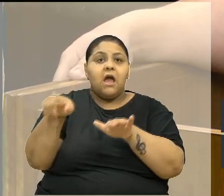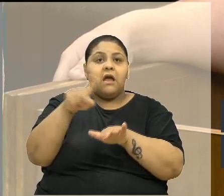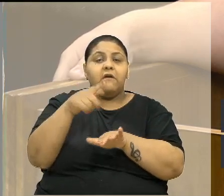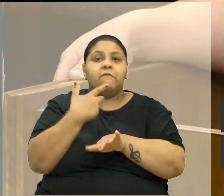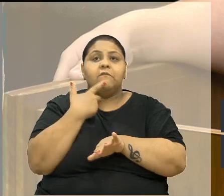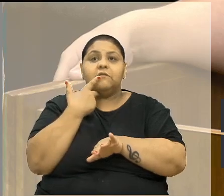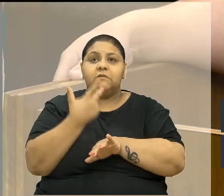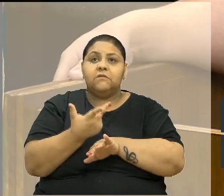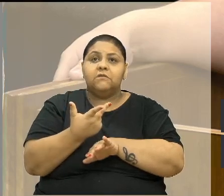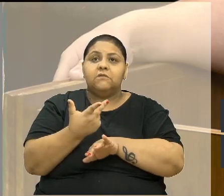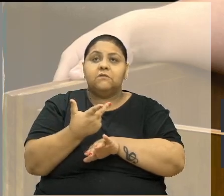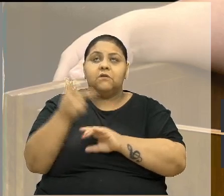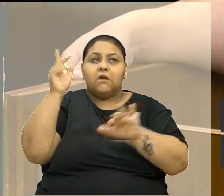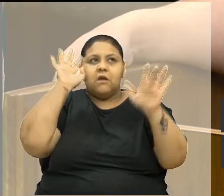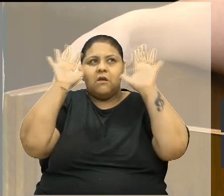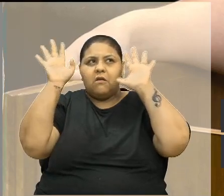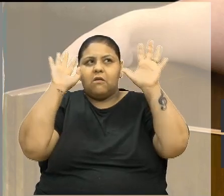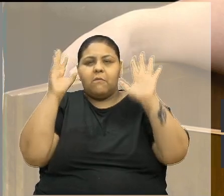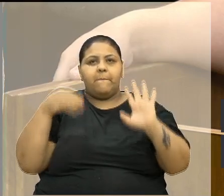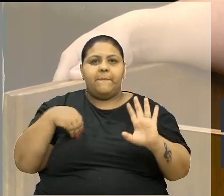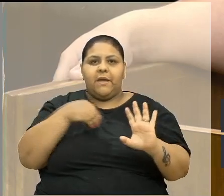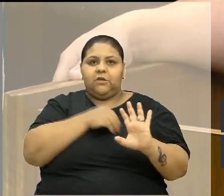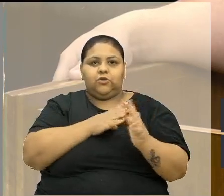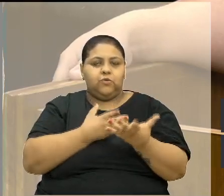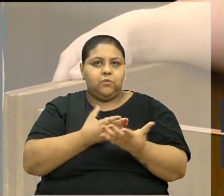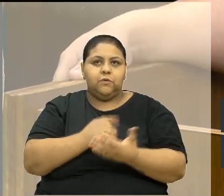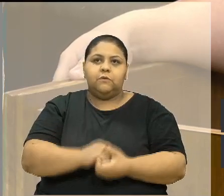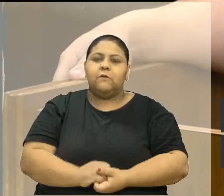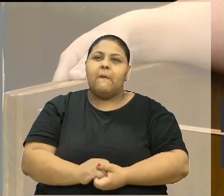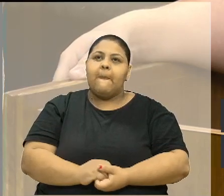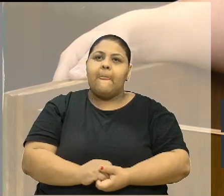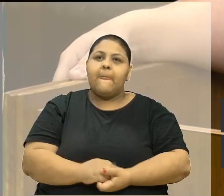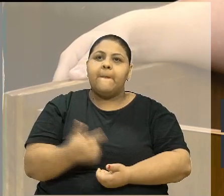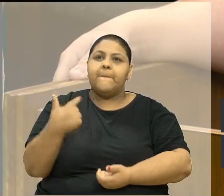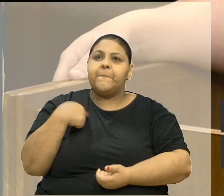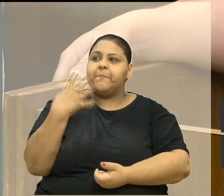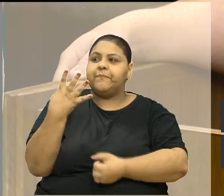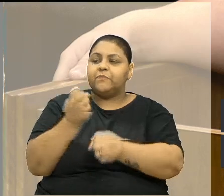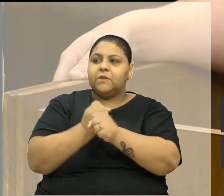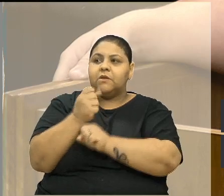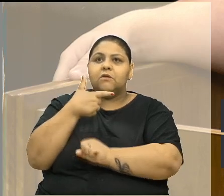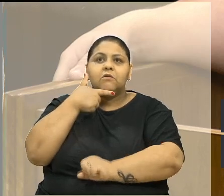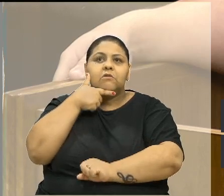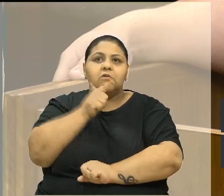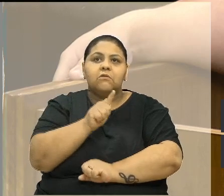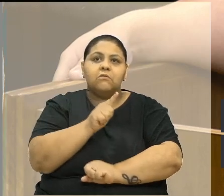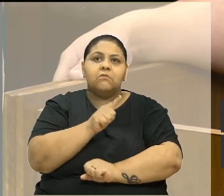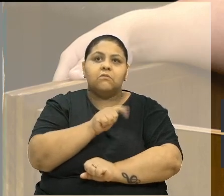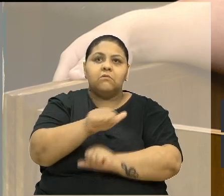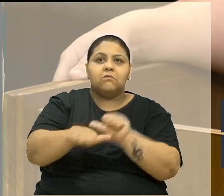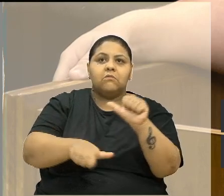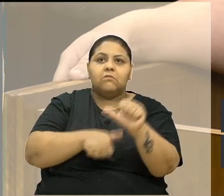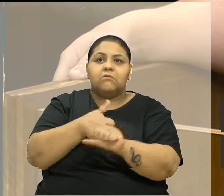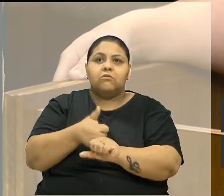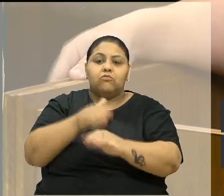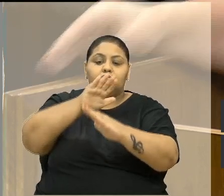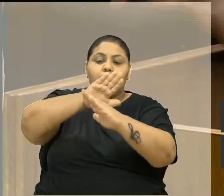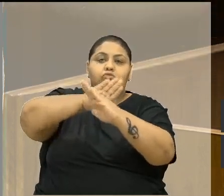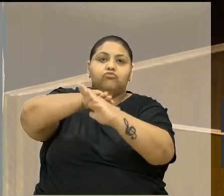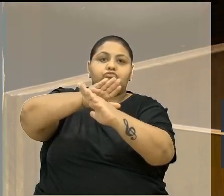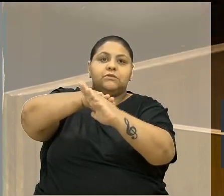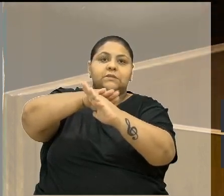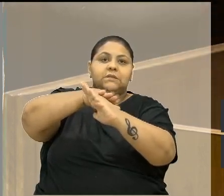estava falando, imagina médico, né? Eu, em 4 anos, não consegui sequer trocar um telhado, tá?